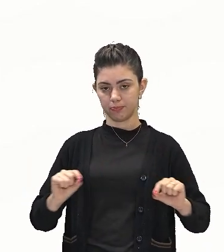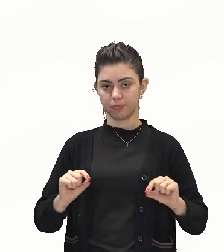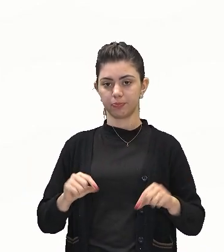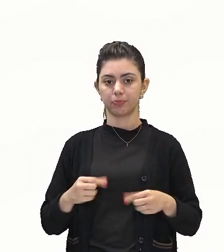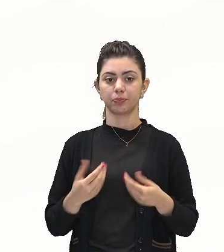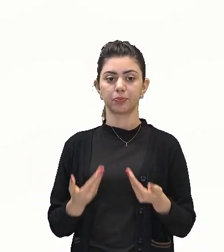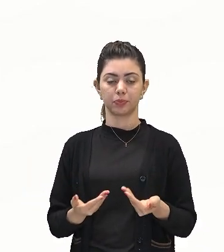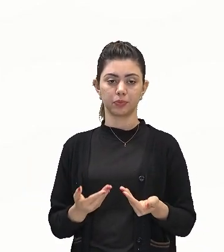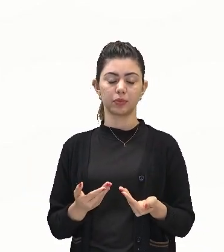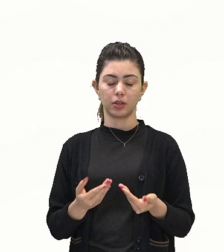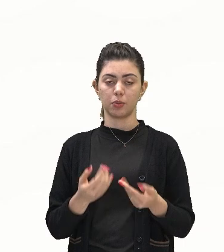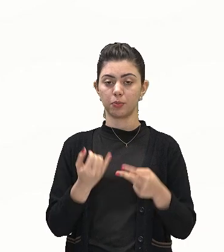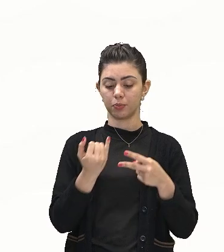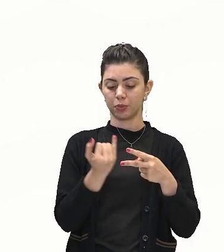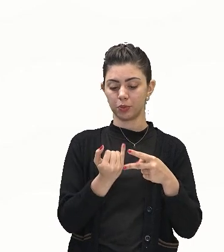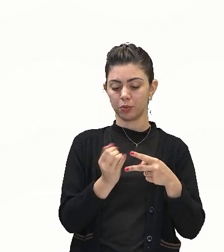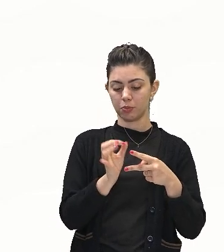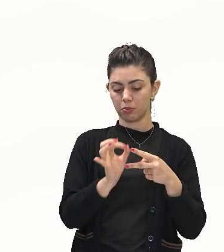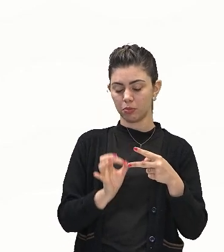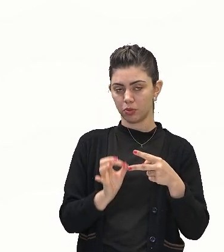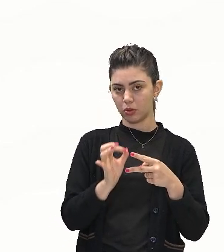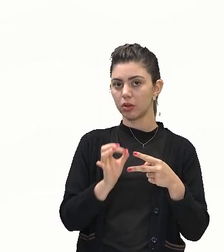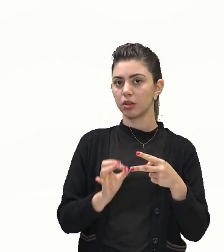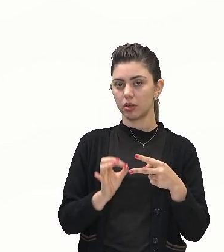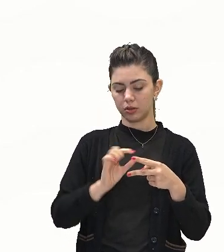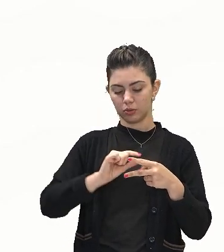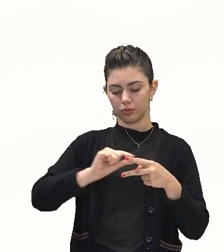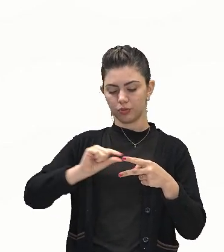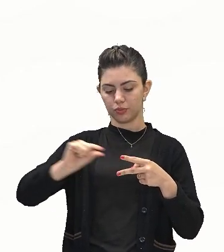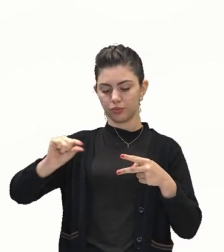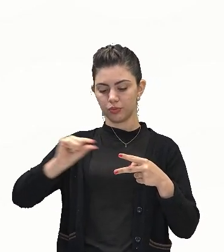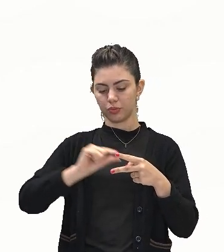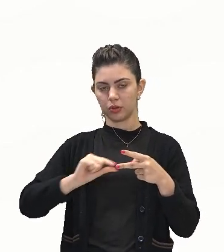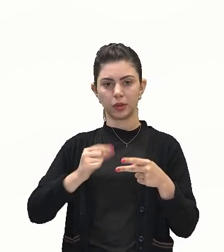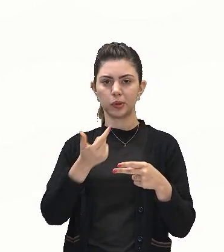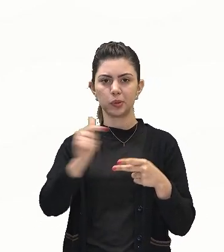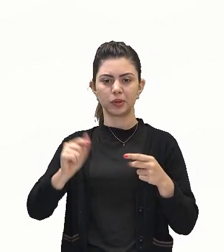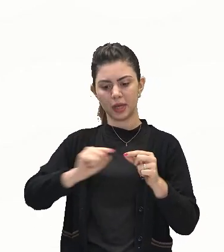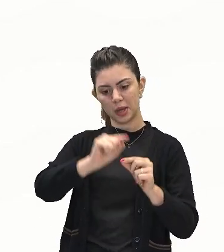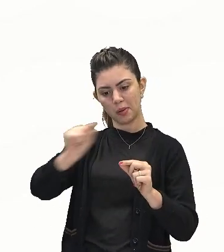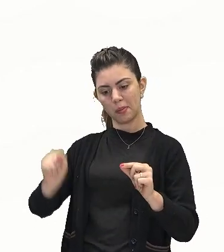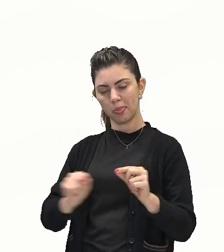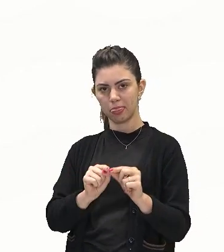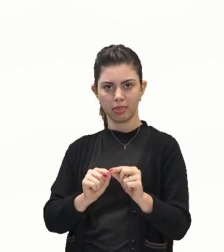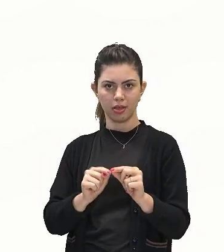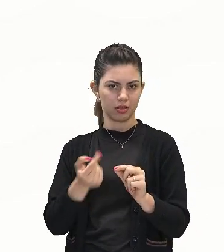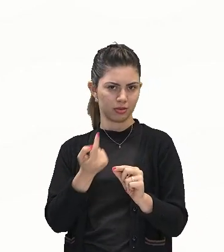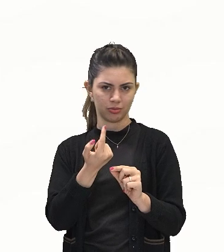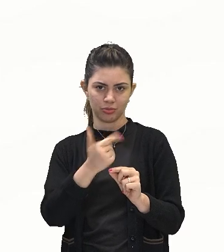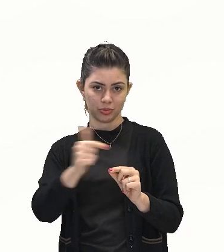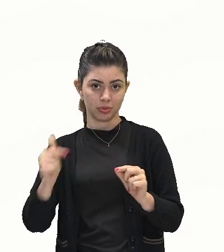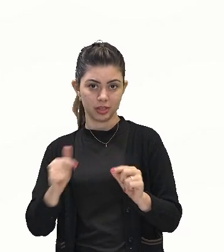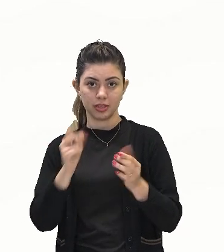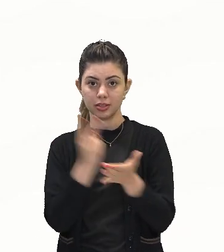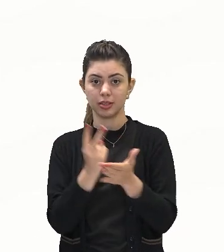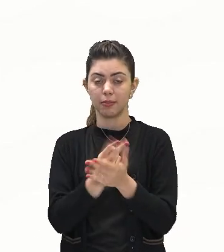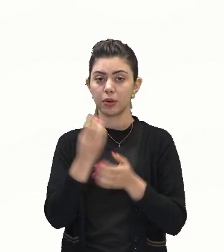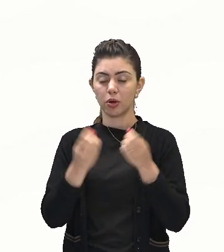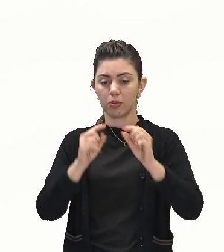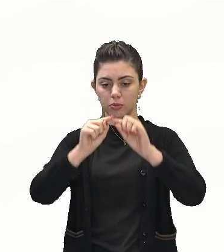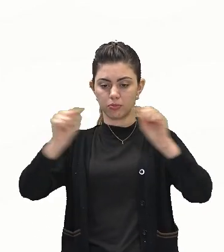nos polígonos não há aquelas linhas arredondadas. Sempre segmentos